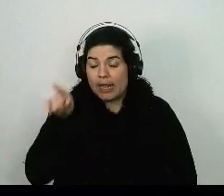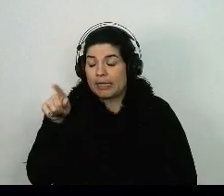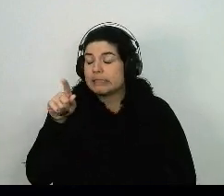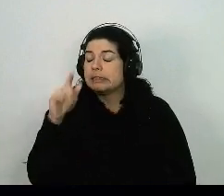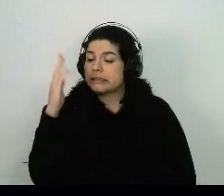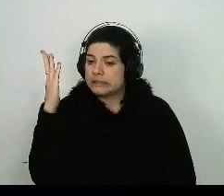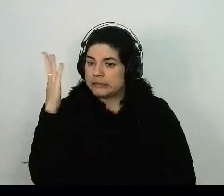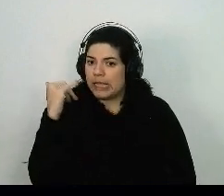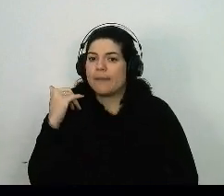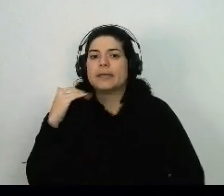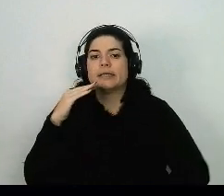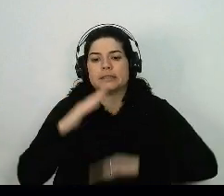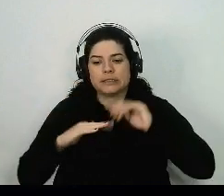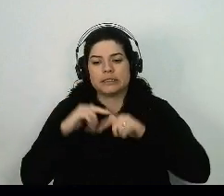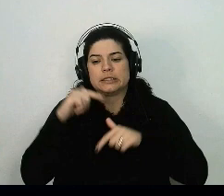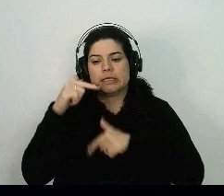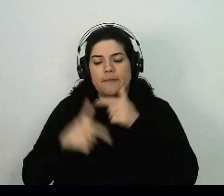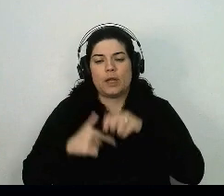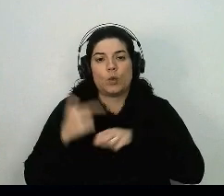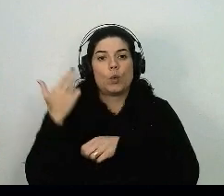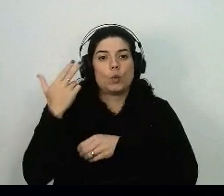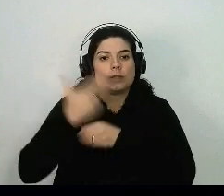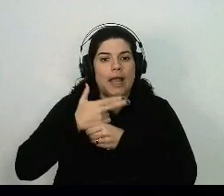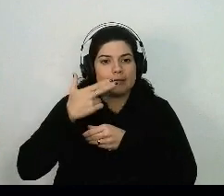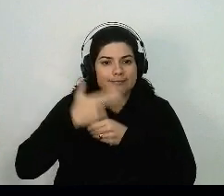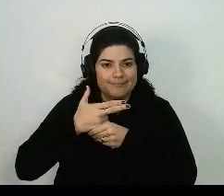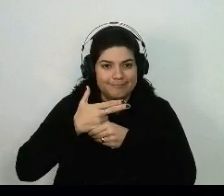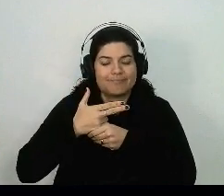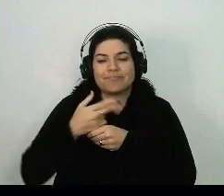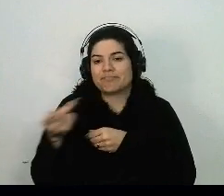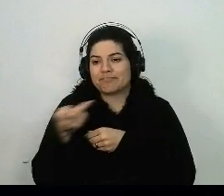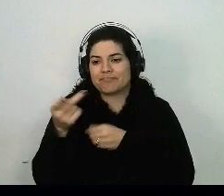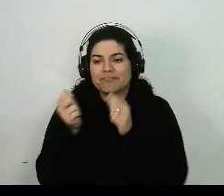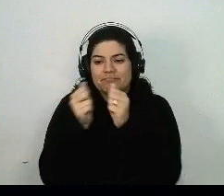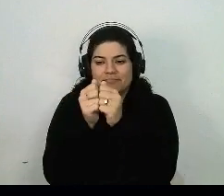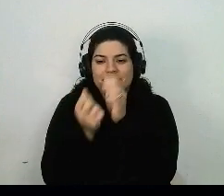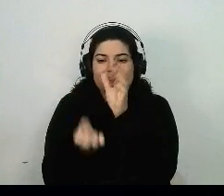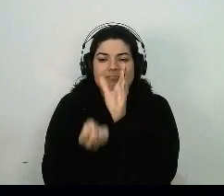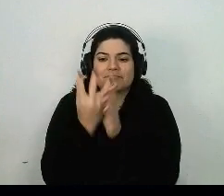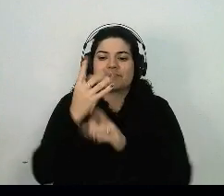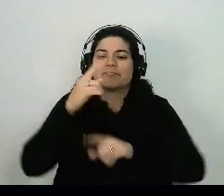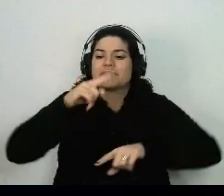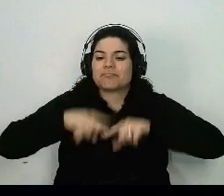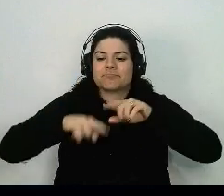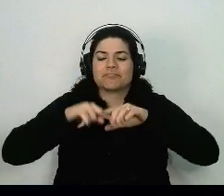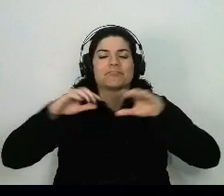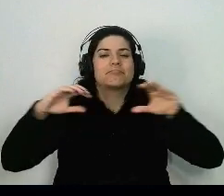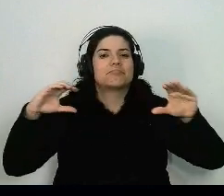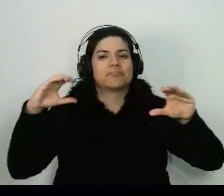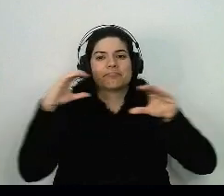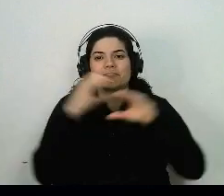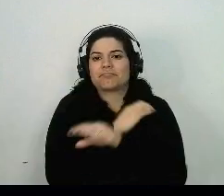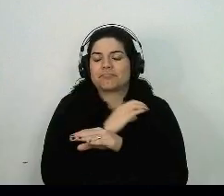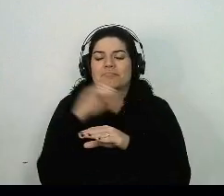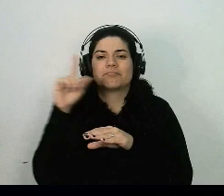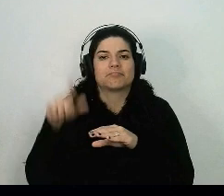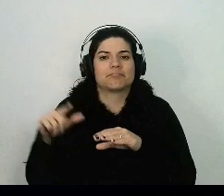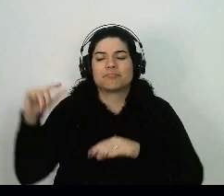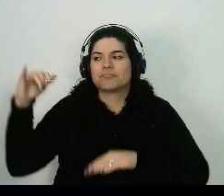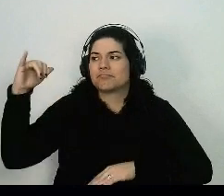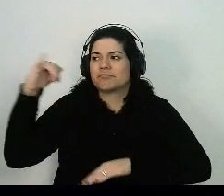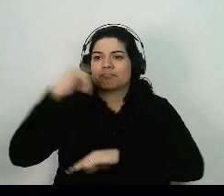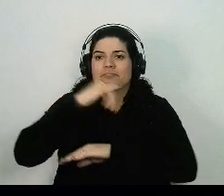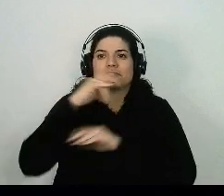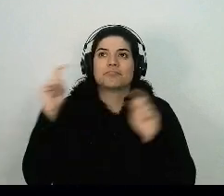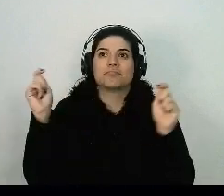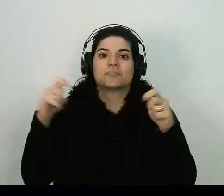nesse serviço de taxiamento. Então, os dois se juntaram para criar um produto completo, que é o avião para prestar um serviço, né, o eVTOL